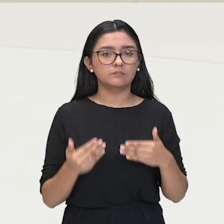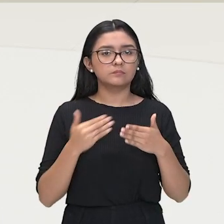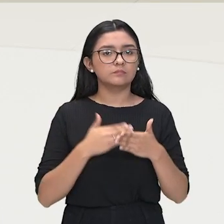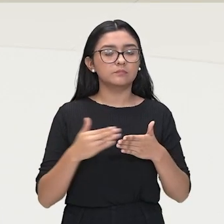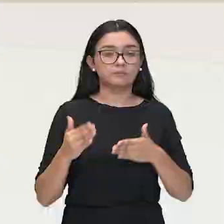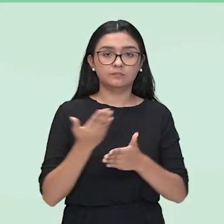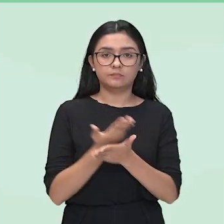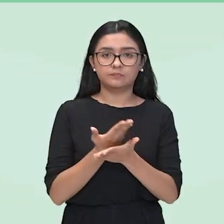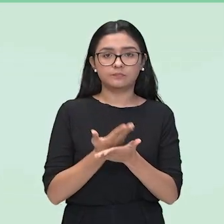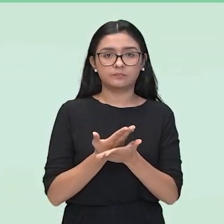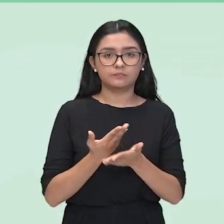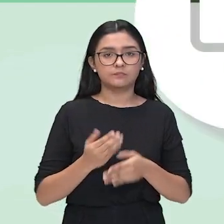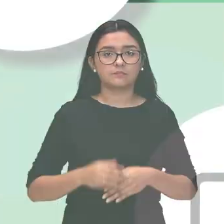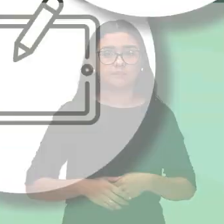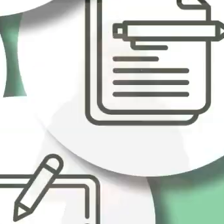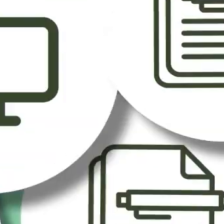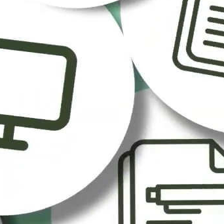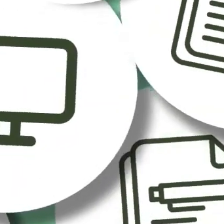aula.